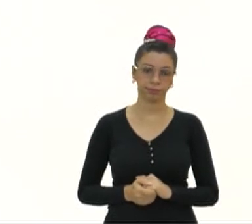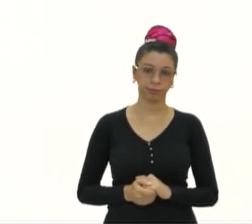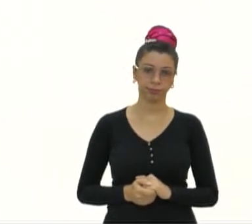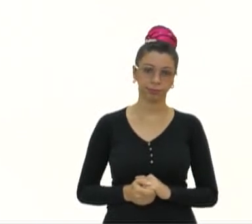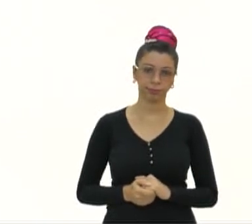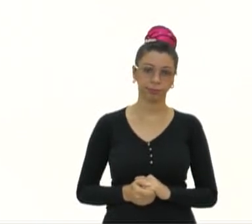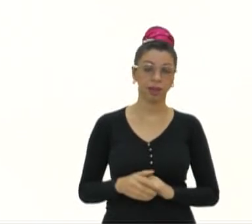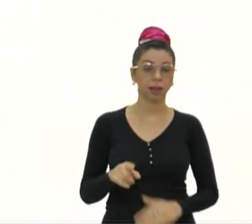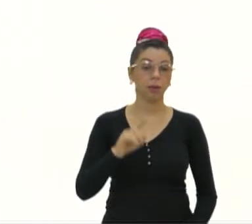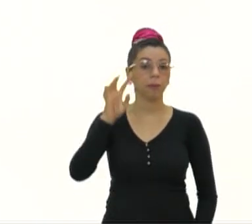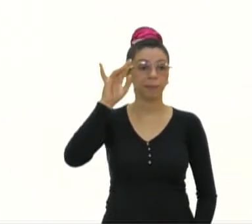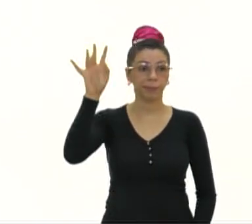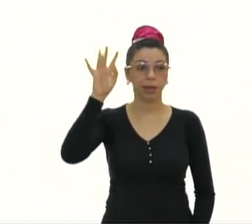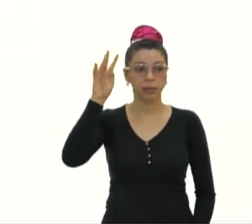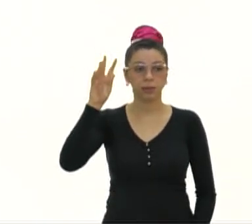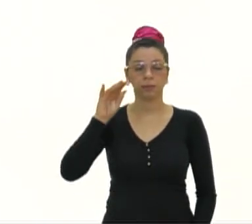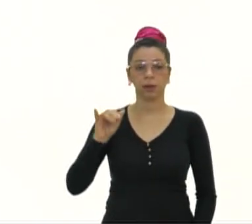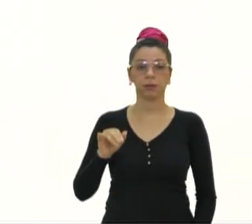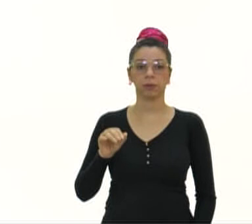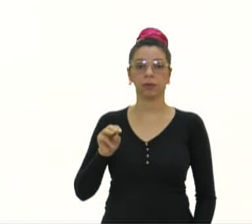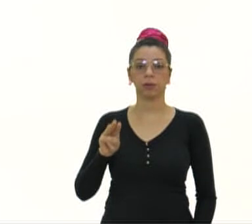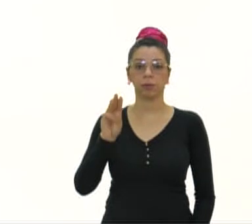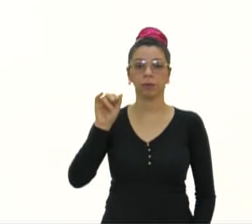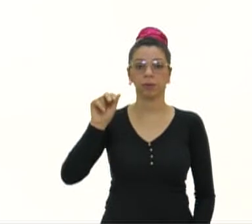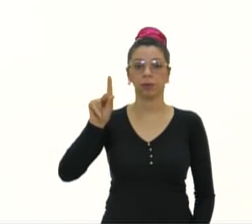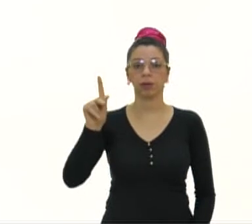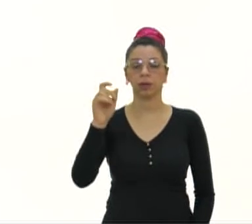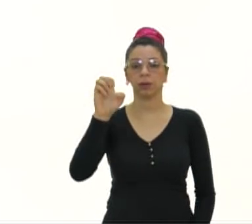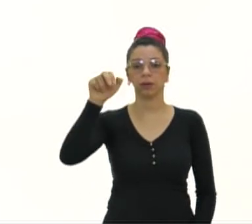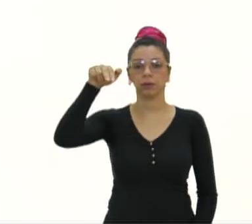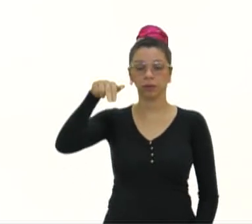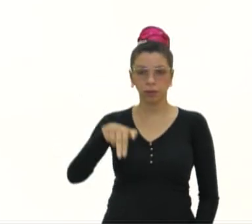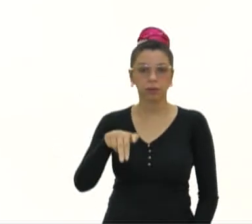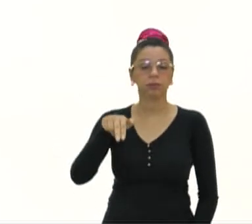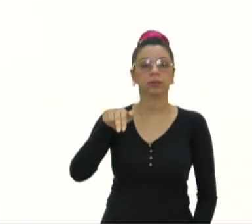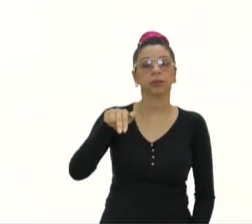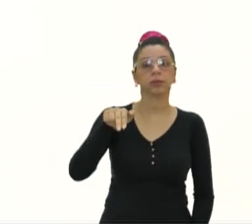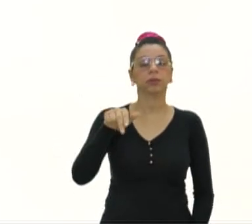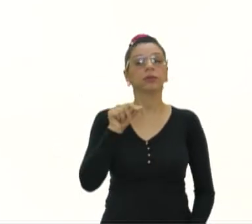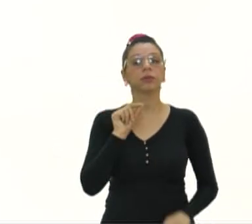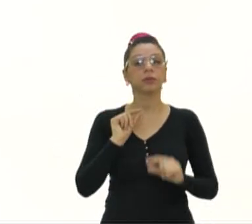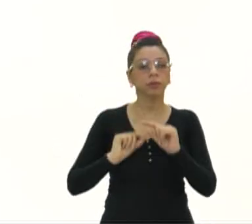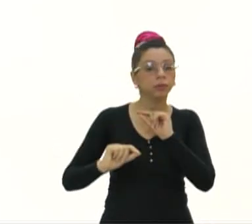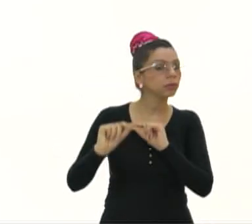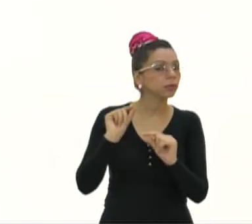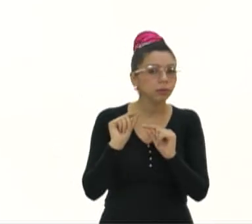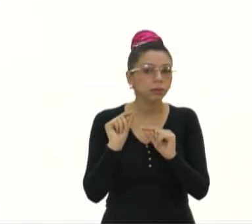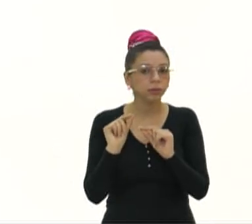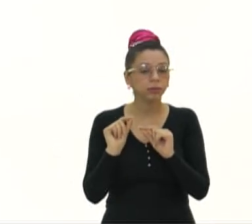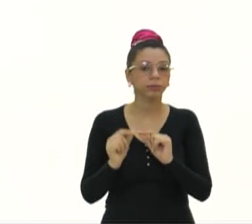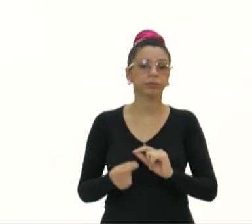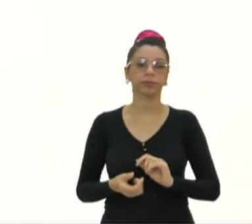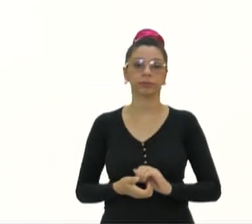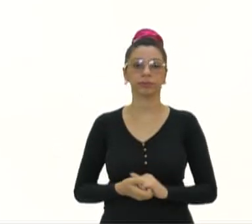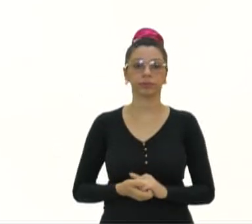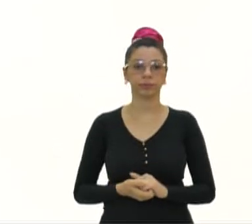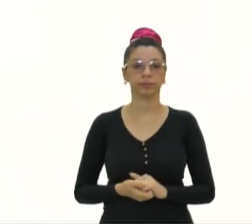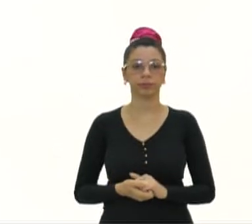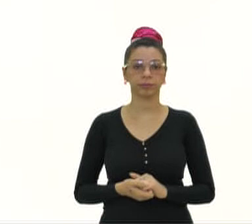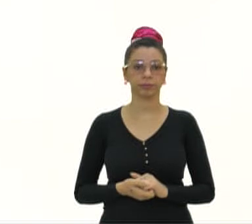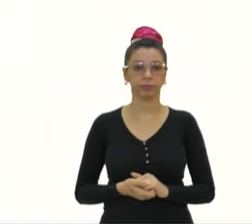bones is seen within the slight dark shadow image of the hand itself. I shall use the